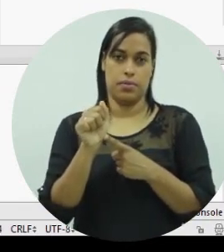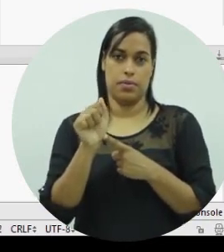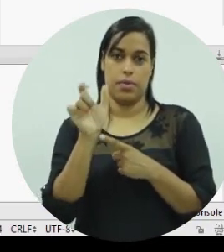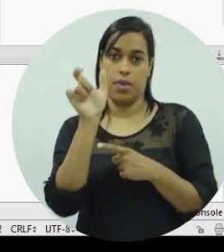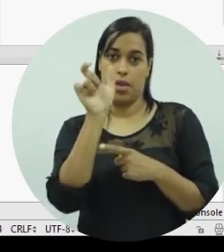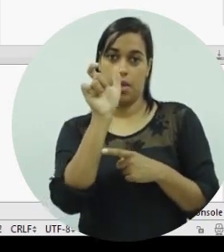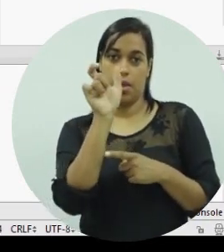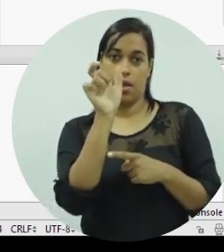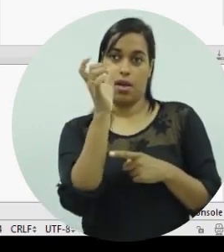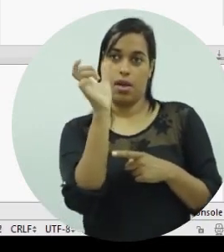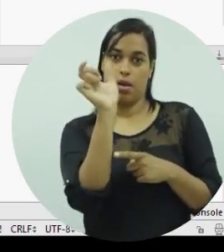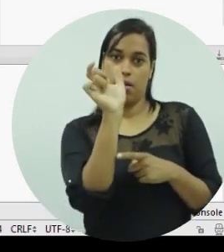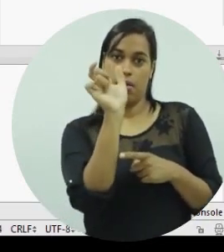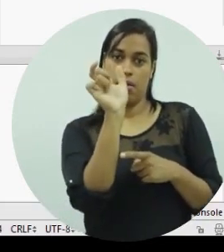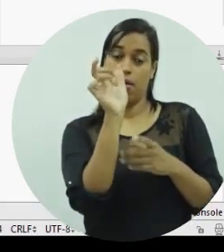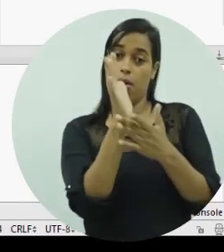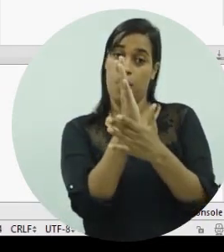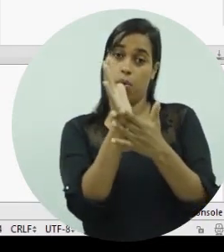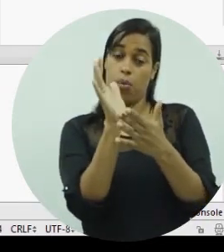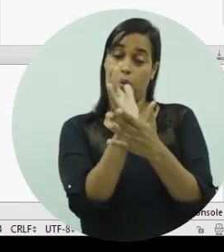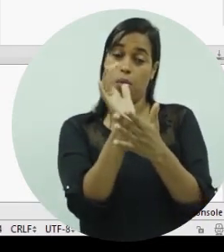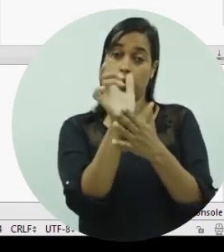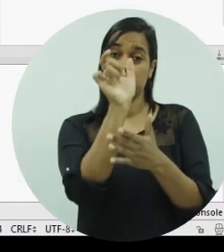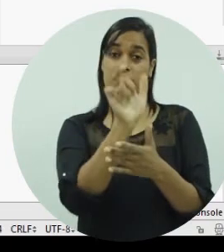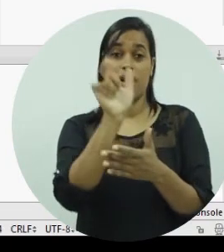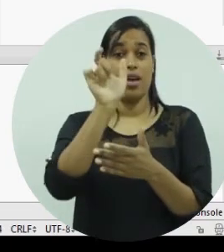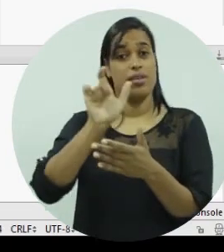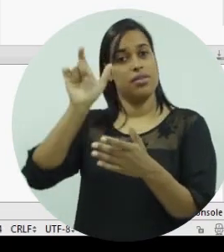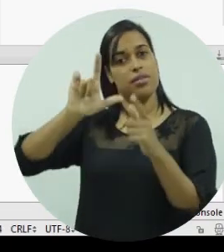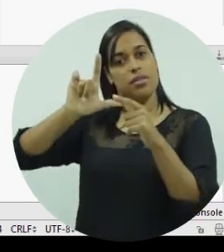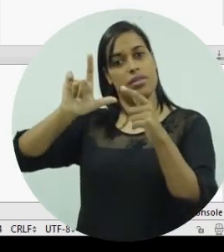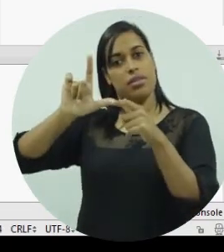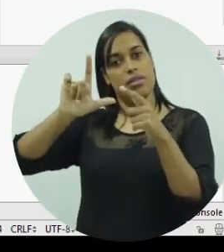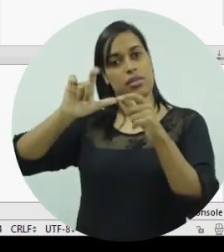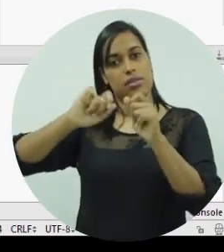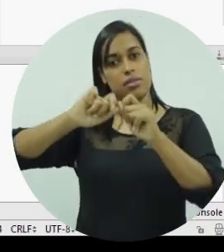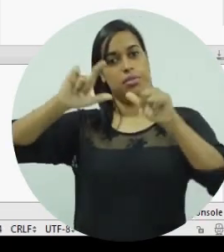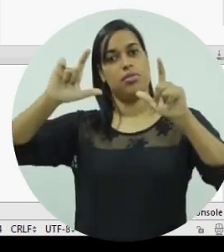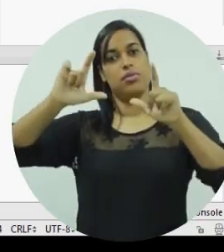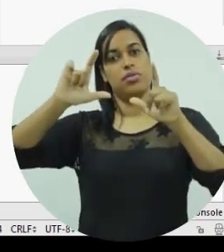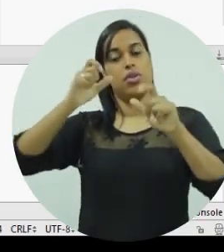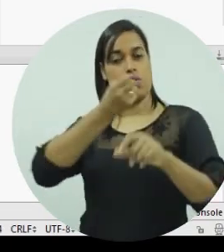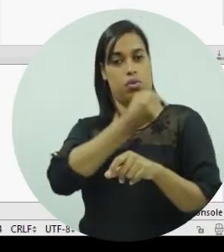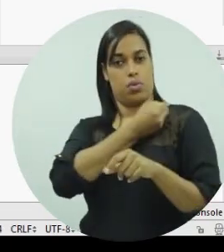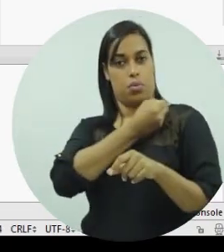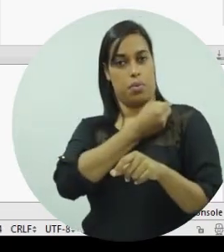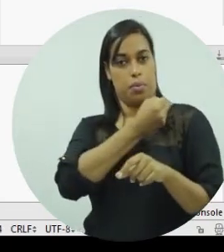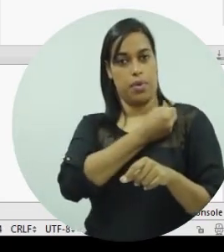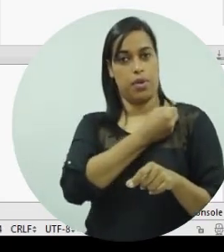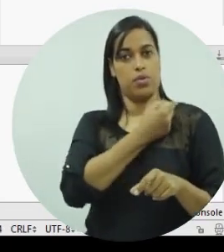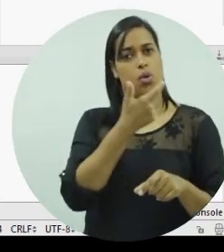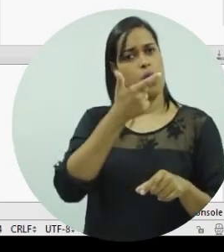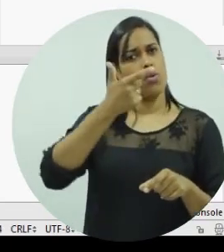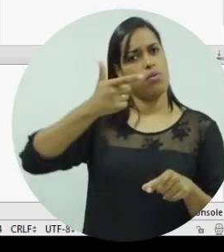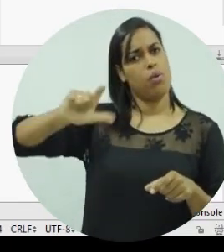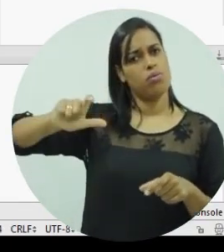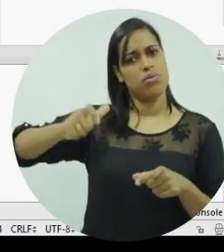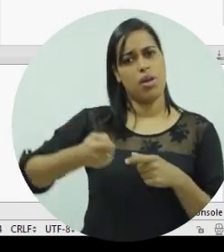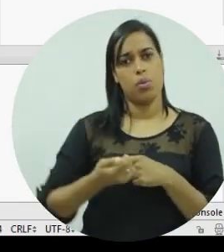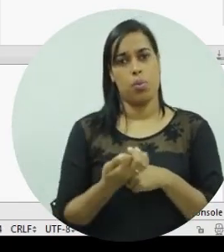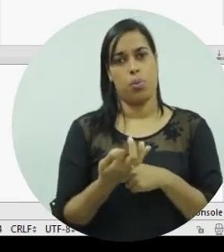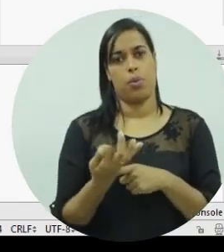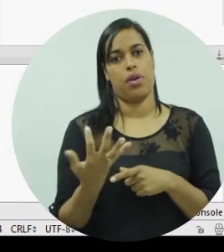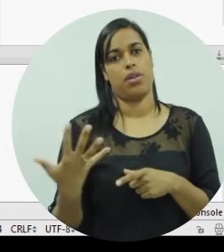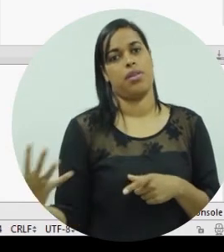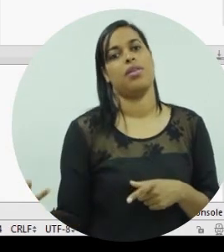Caracteres podem ser letras maiúsculas, letras minúsculas, números e outra gama de